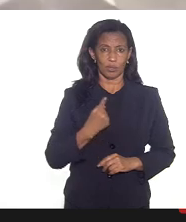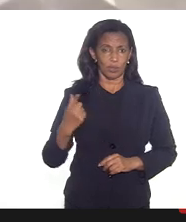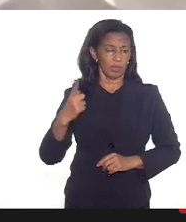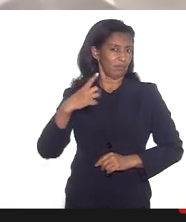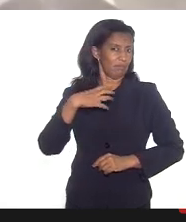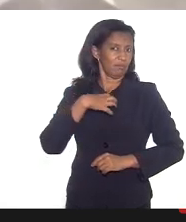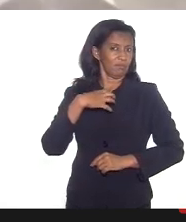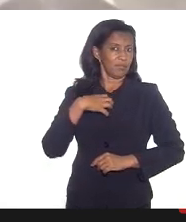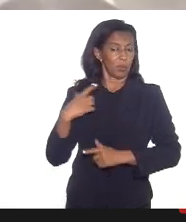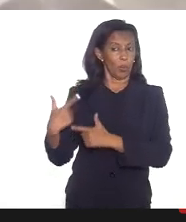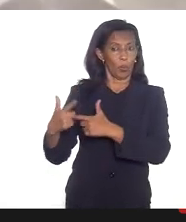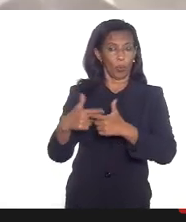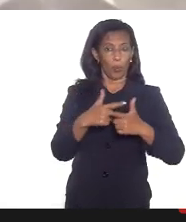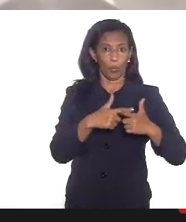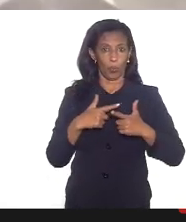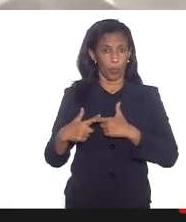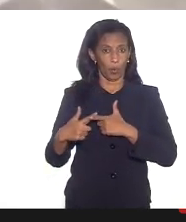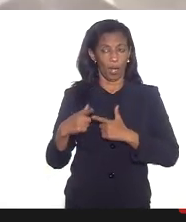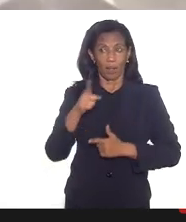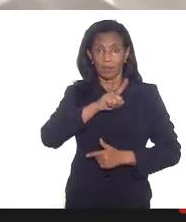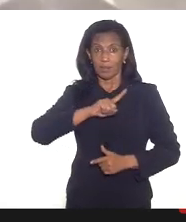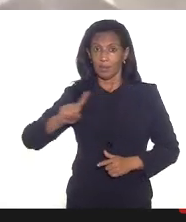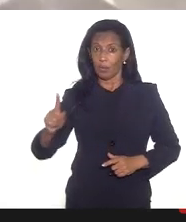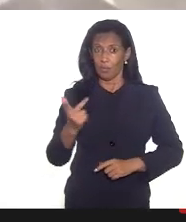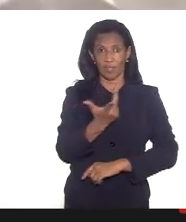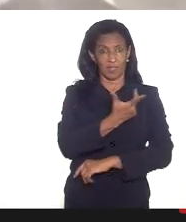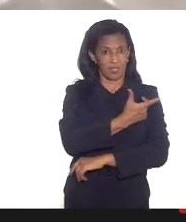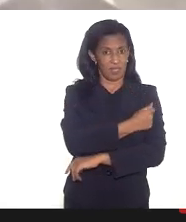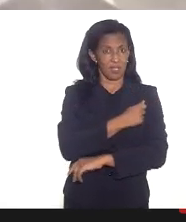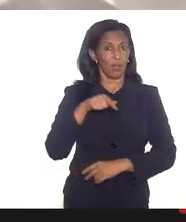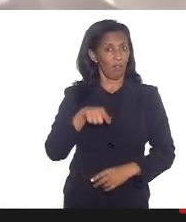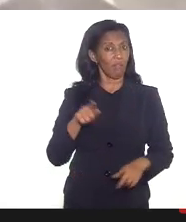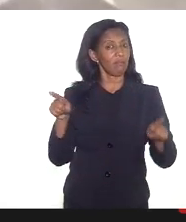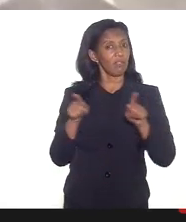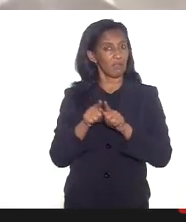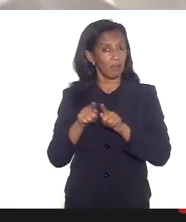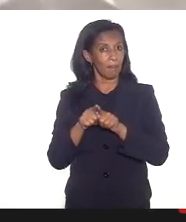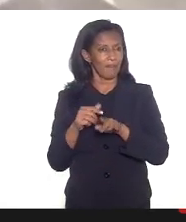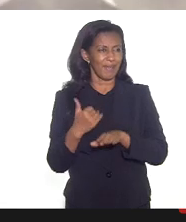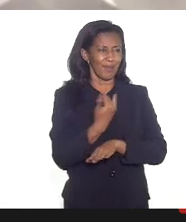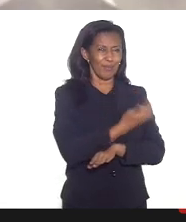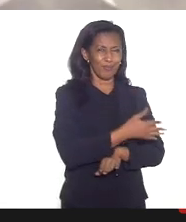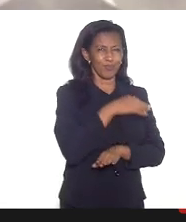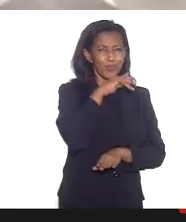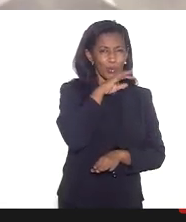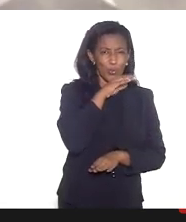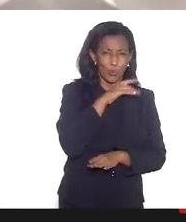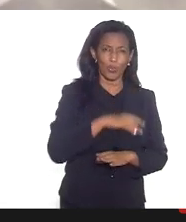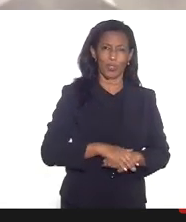uma situação de que a não vacinação e esse também é um lado cruel da dessa